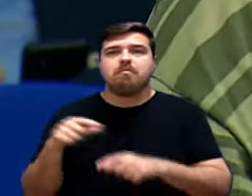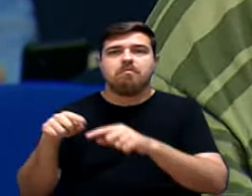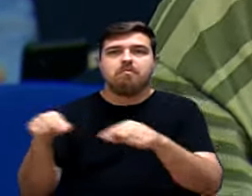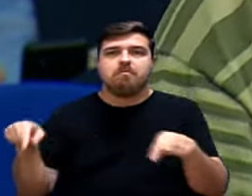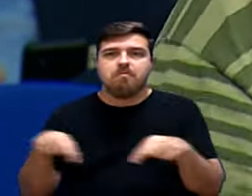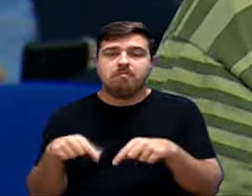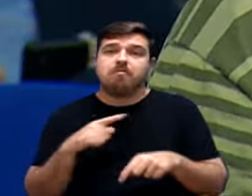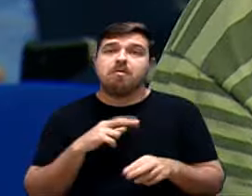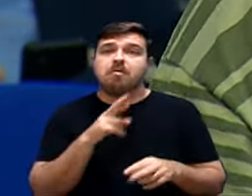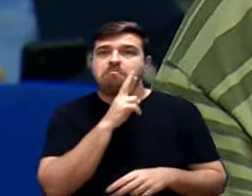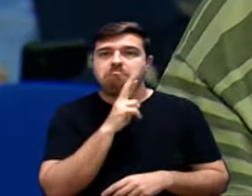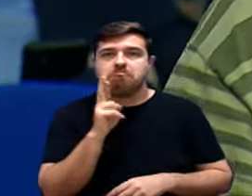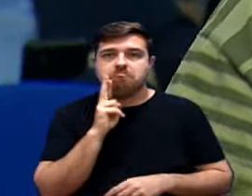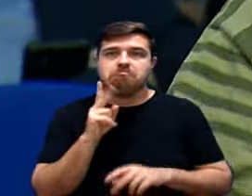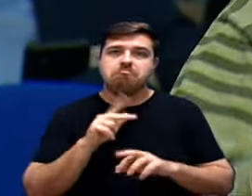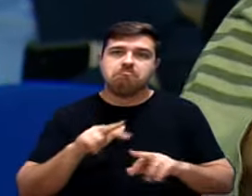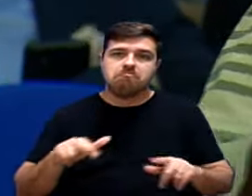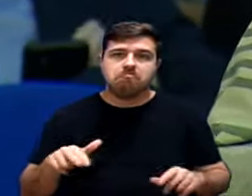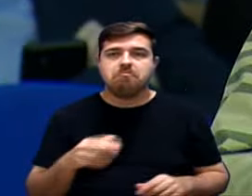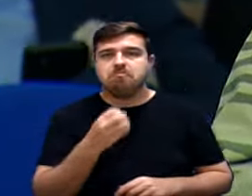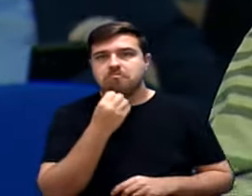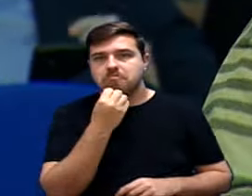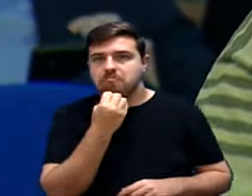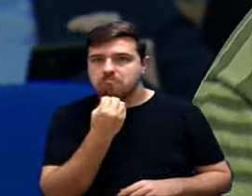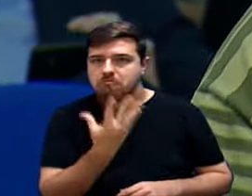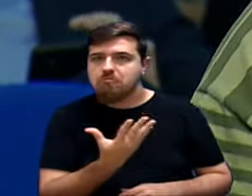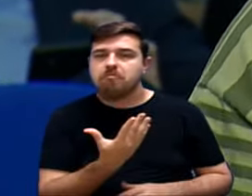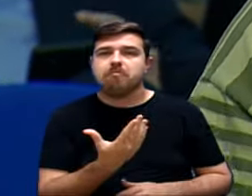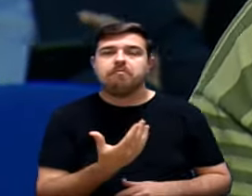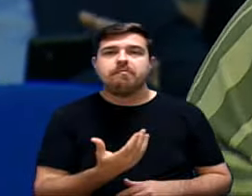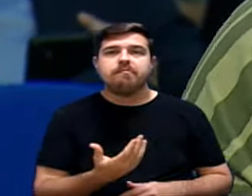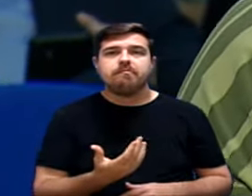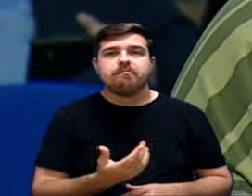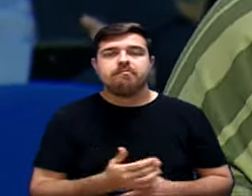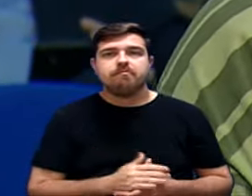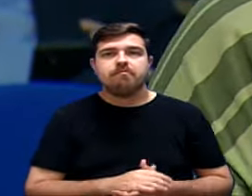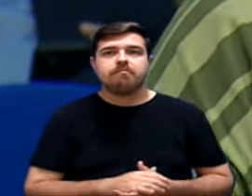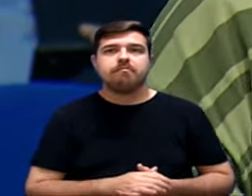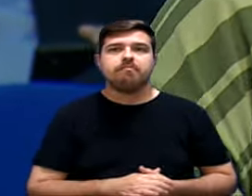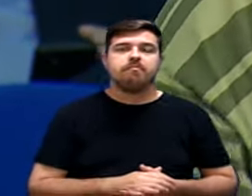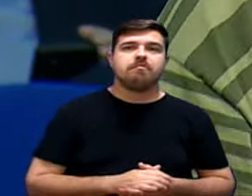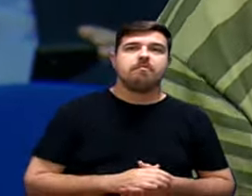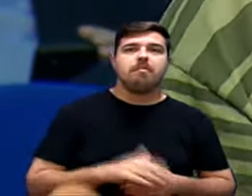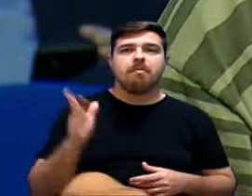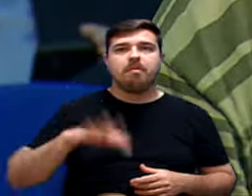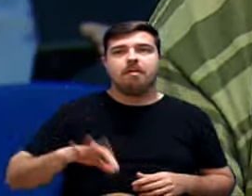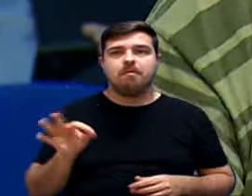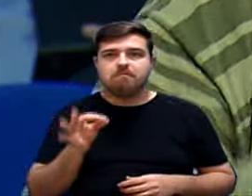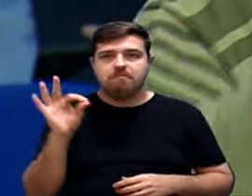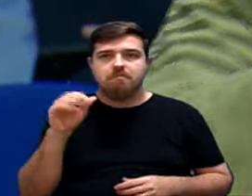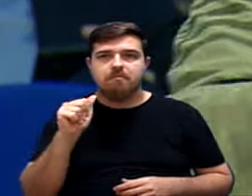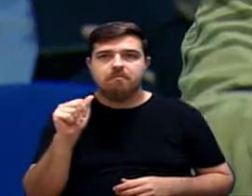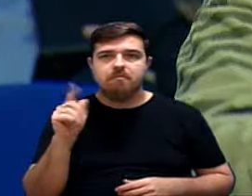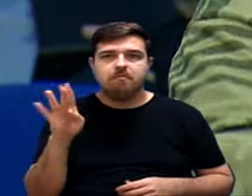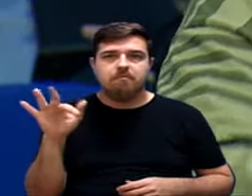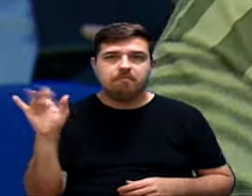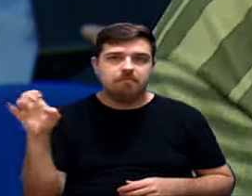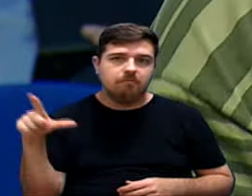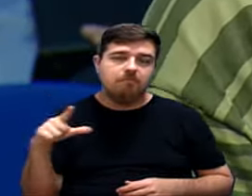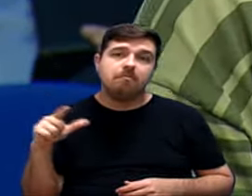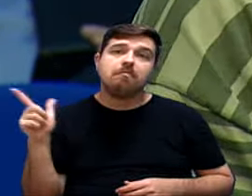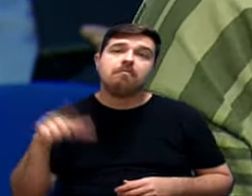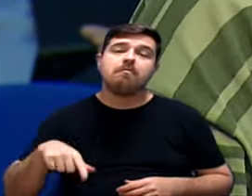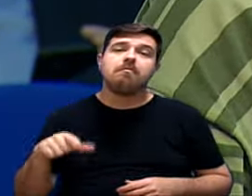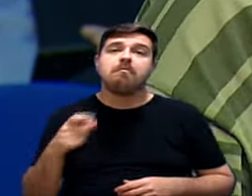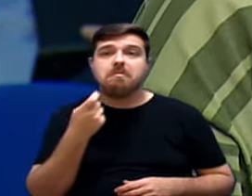ali que tem alguns restaurantes restaurantes da terra tem o Empório na garagem tem o apiário apiário ferrat agora se criou um pesqueiro